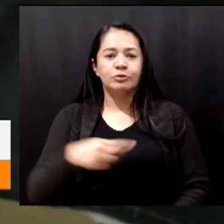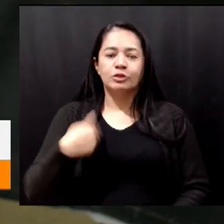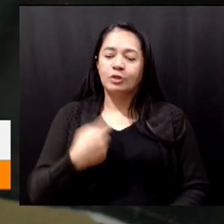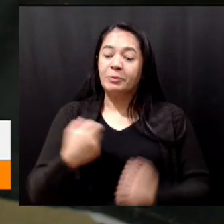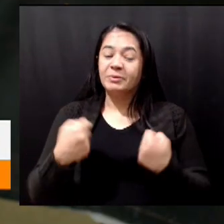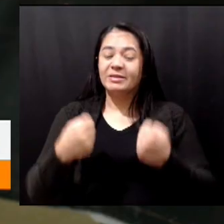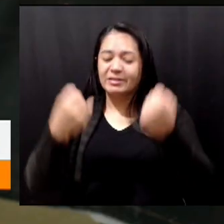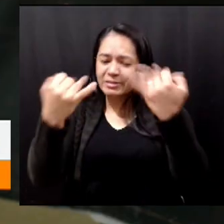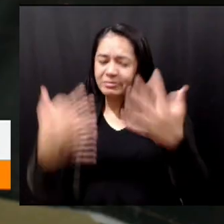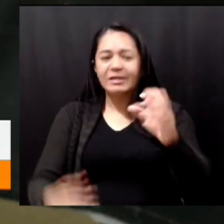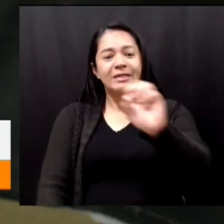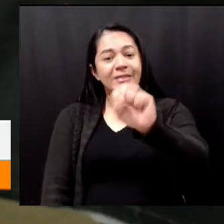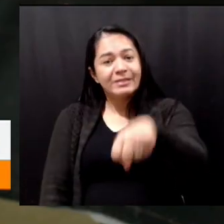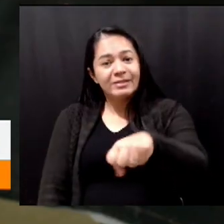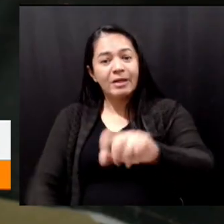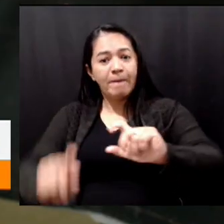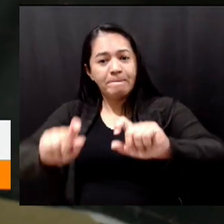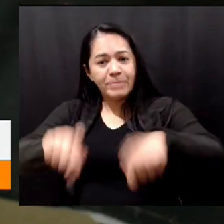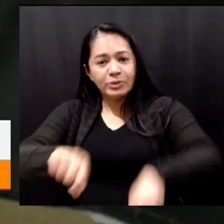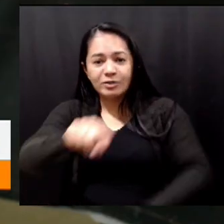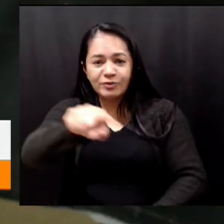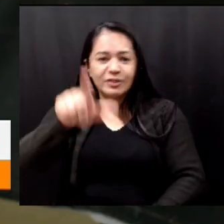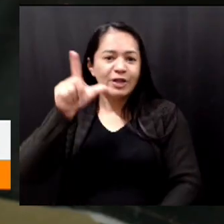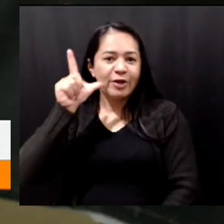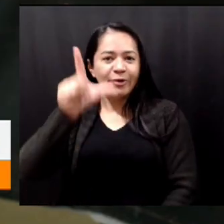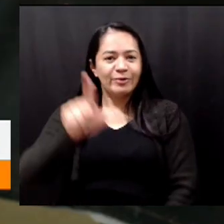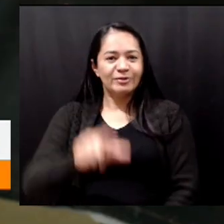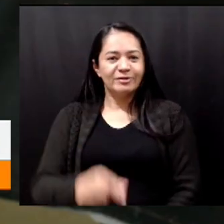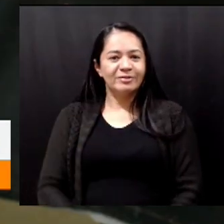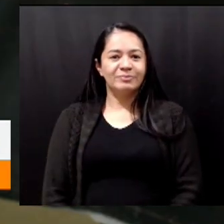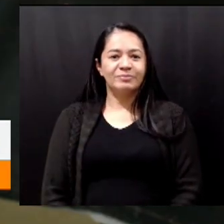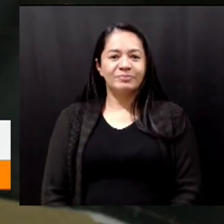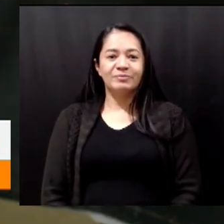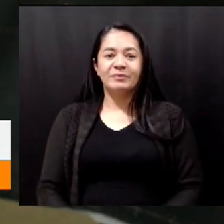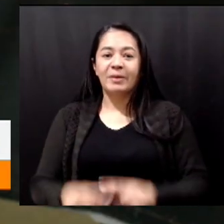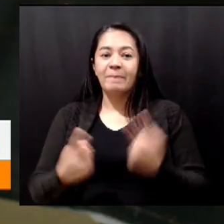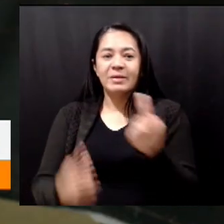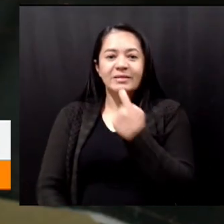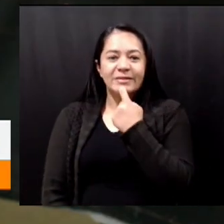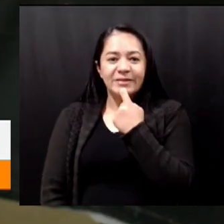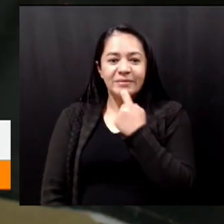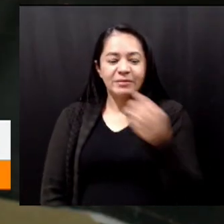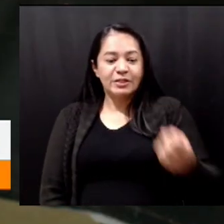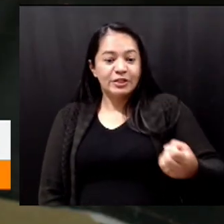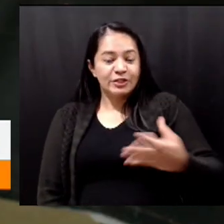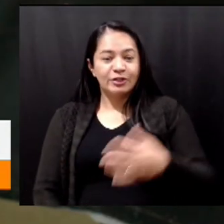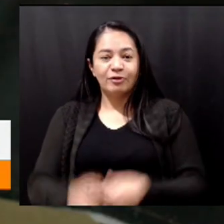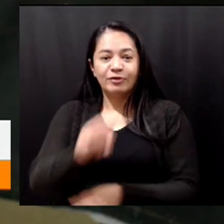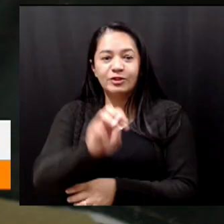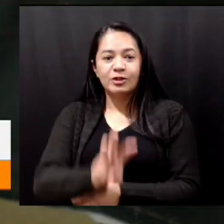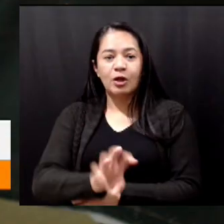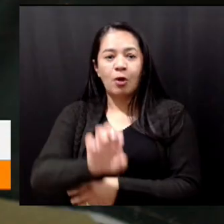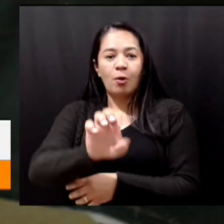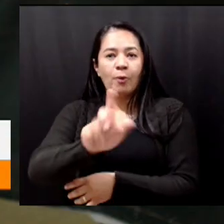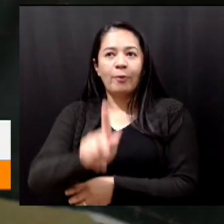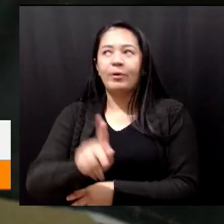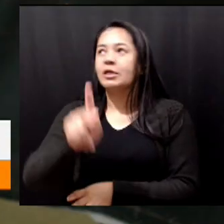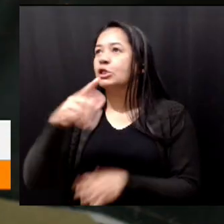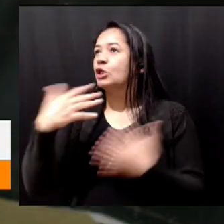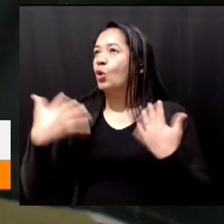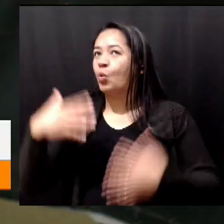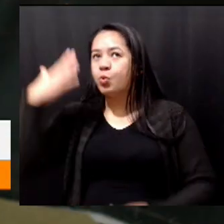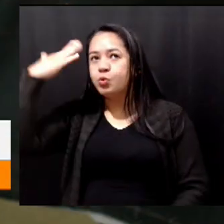você também pode, né? Por que não? Exatamente. E aí, Campinas Innovation Week, gente, foi falado demais esse Campinas Innovation